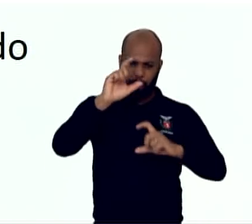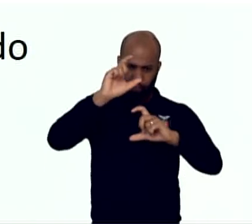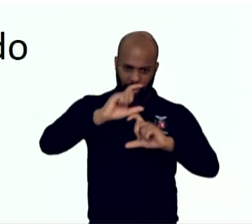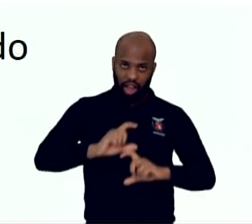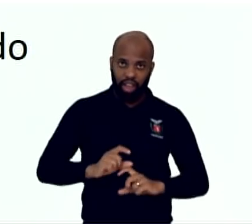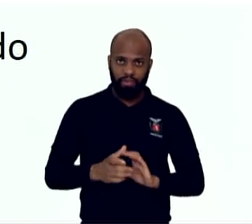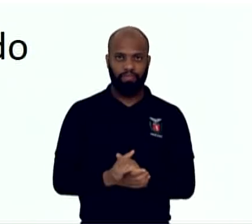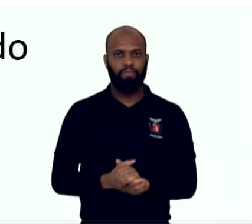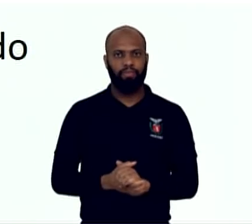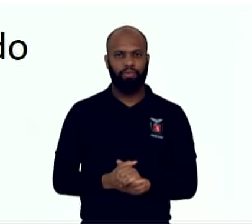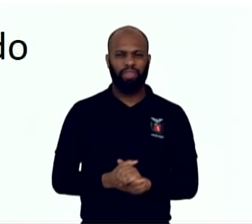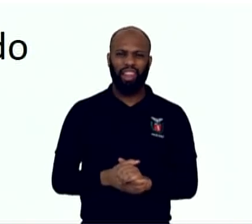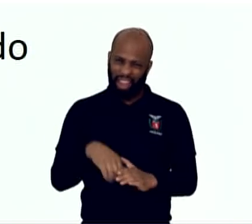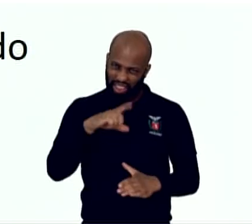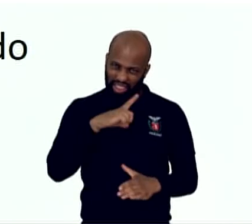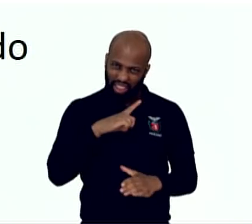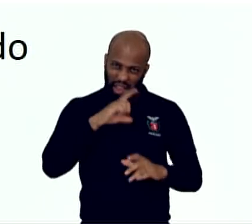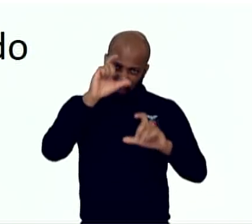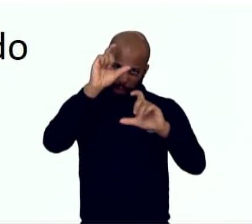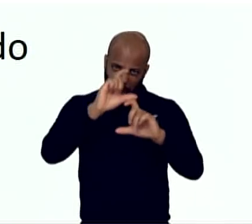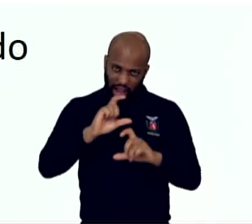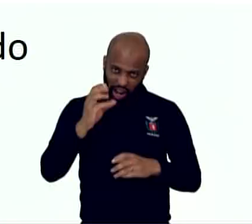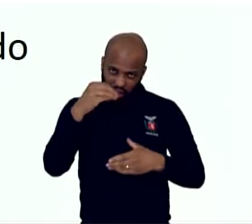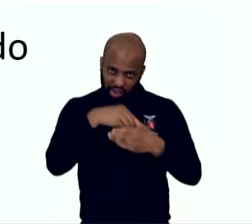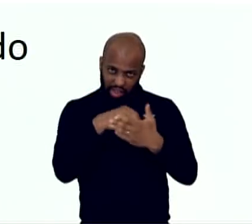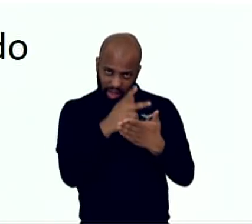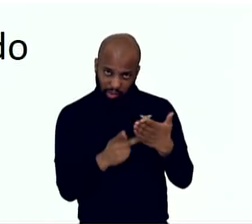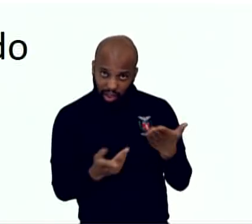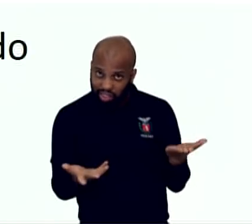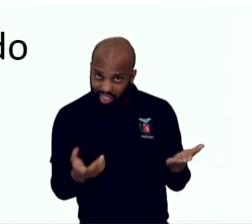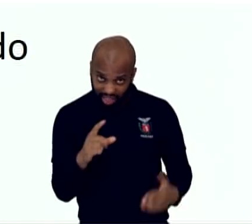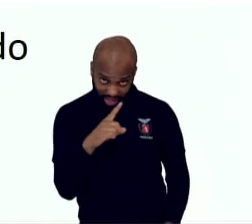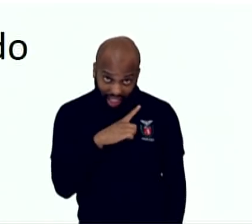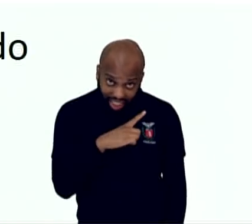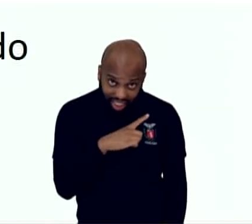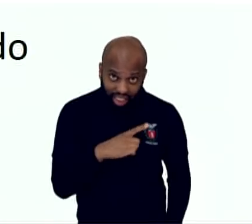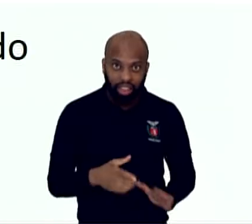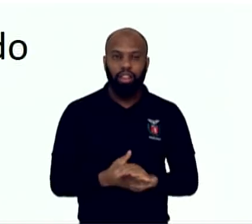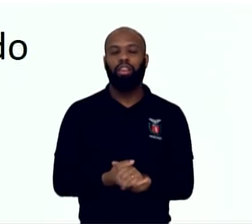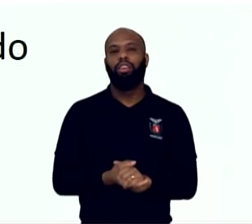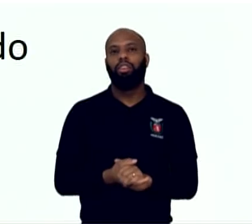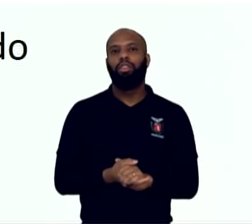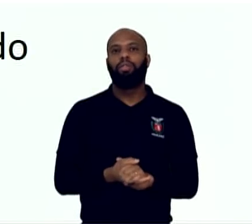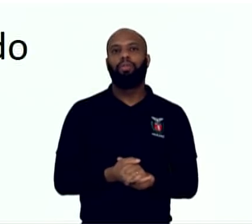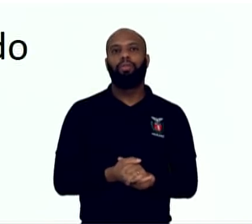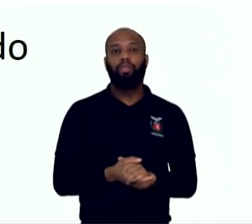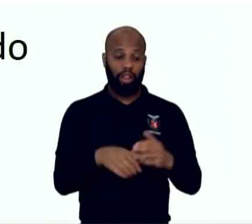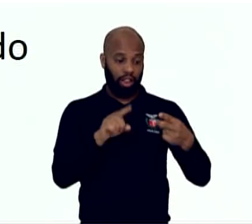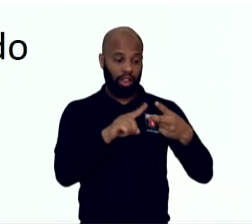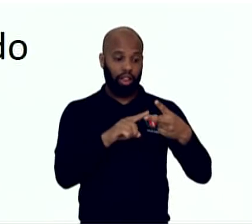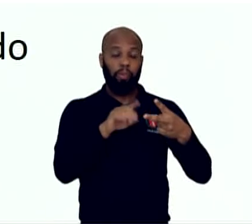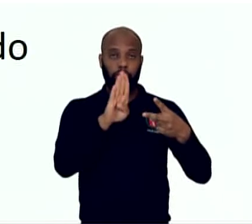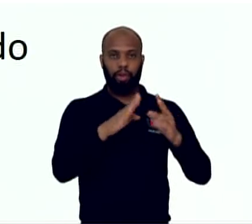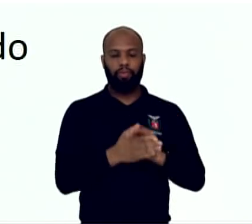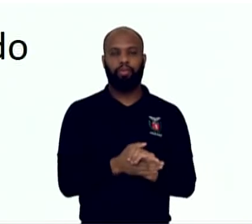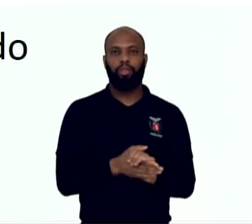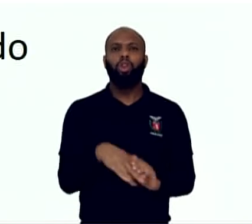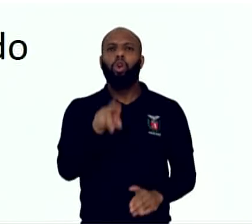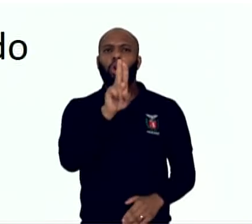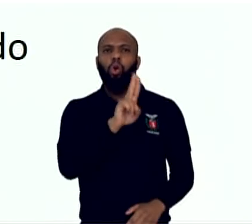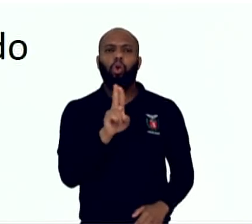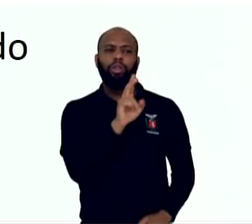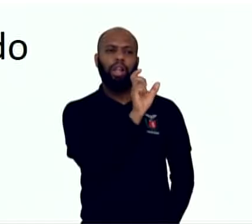parágrafos. Tem parágrafos no poema? Ao uso de palavras com sentidos